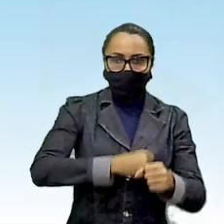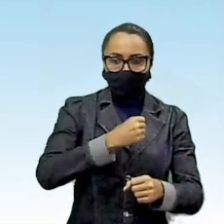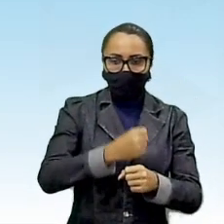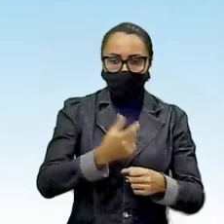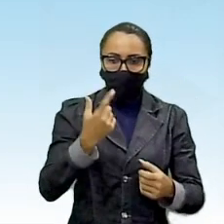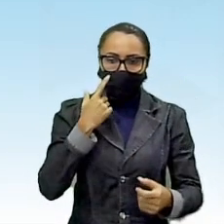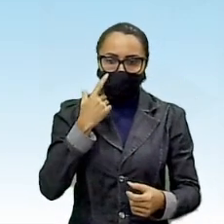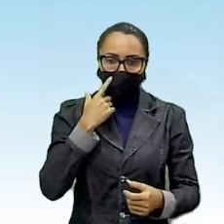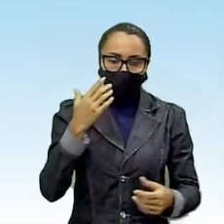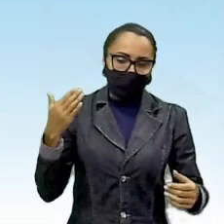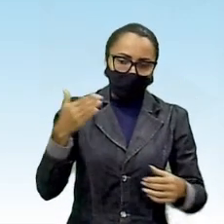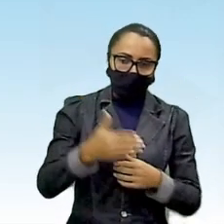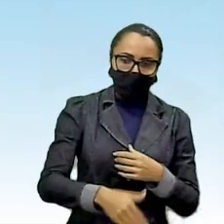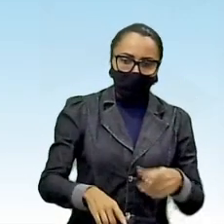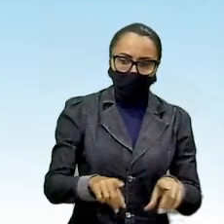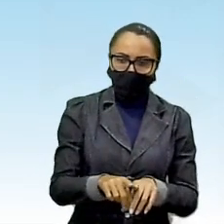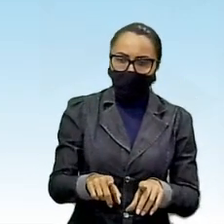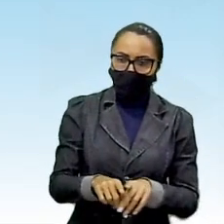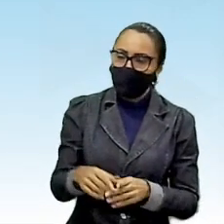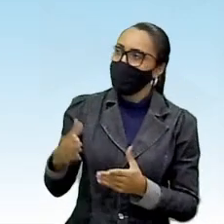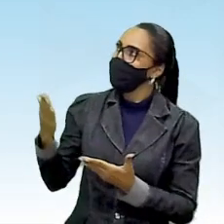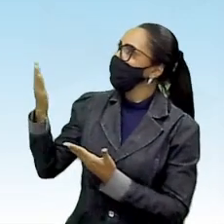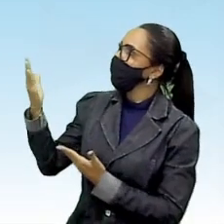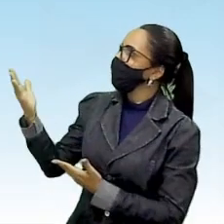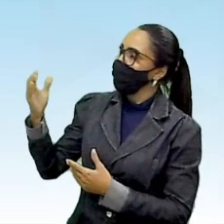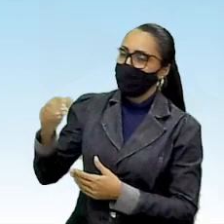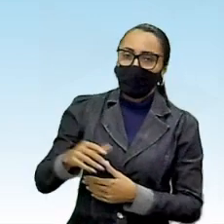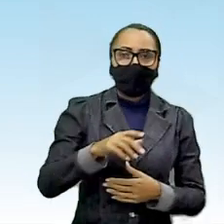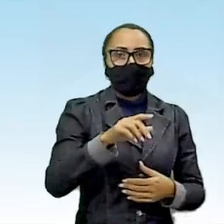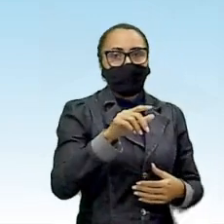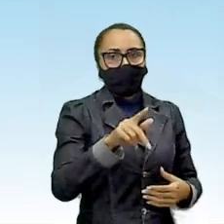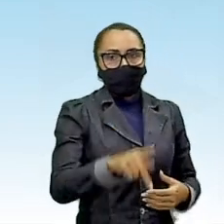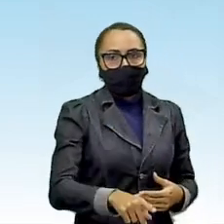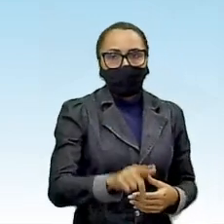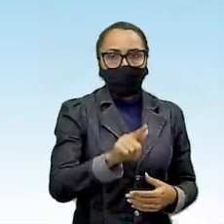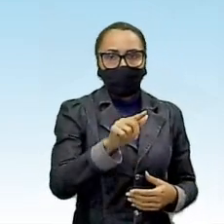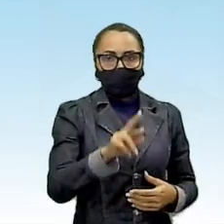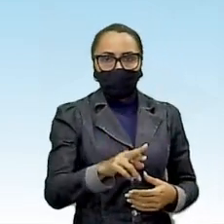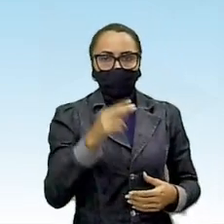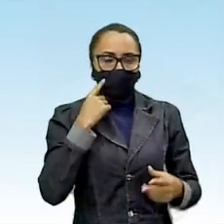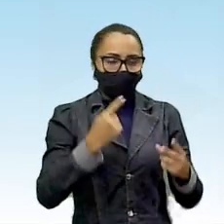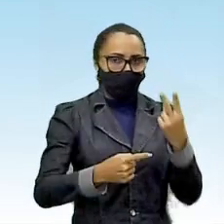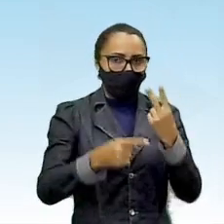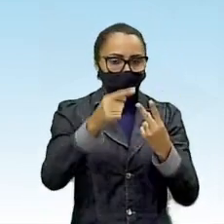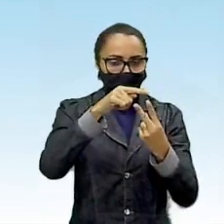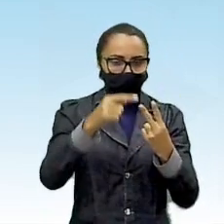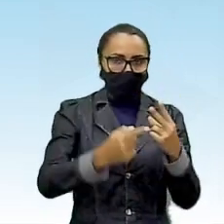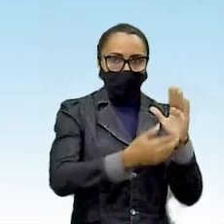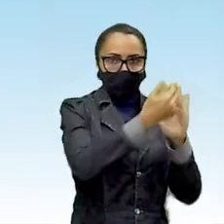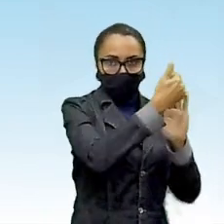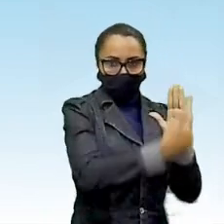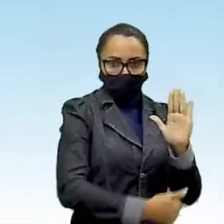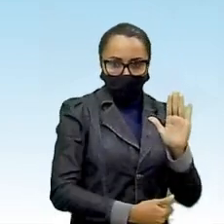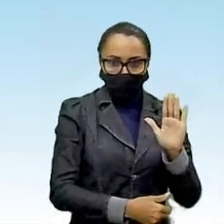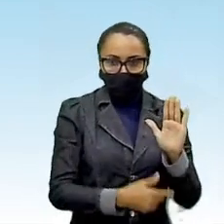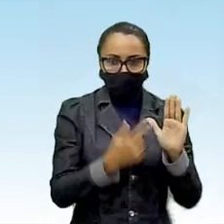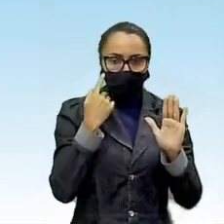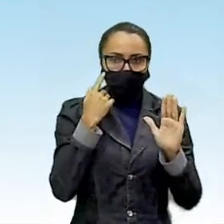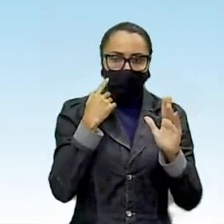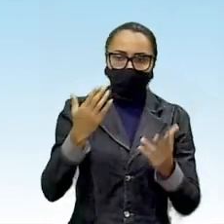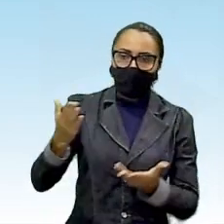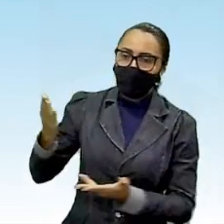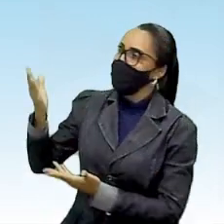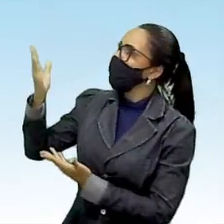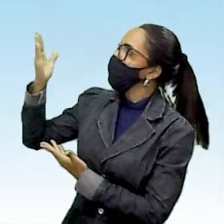E aí, dentro do PGR, é necessário também outros 2 documentos, né? O inventário de riscos. O